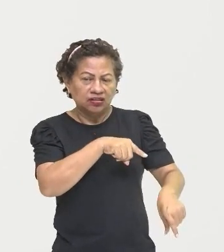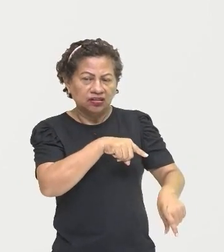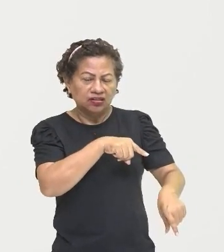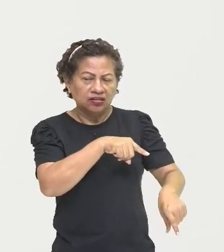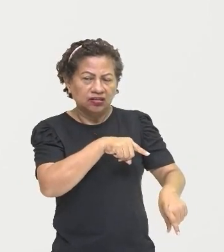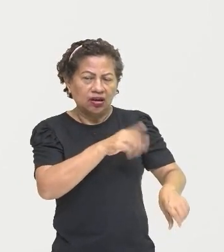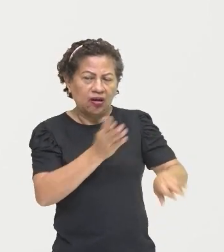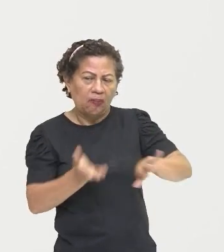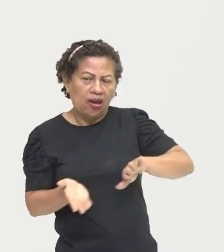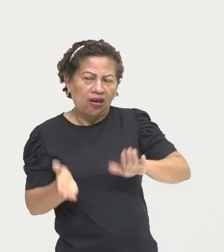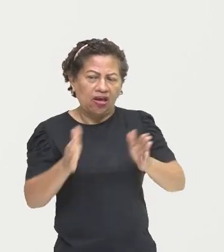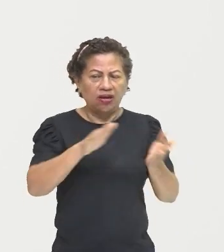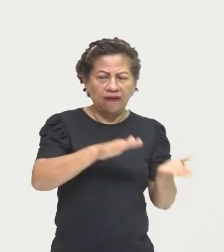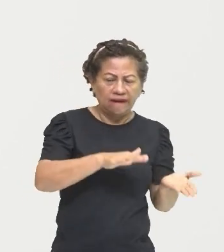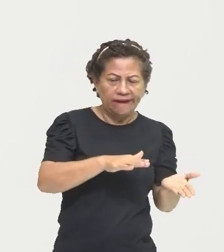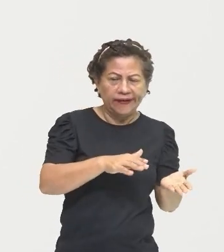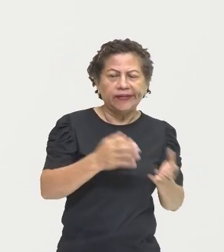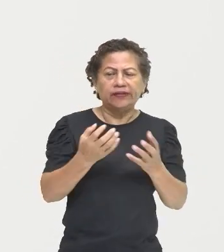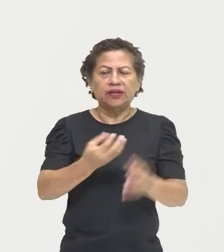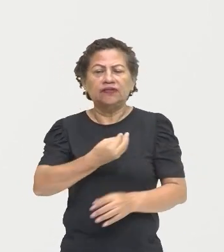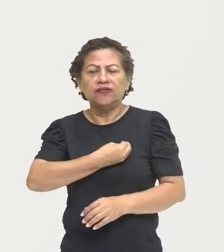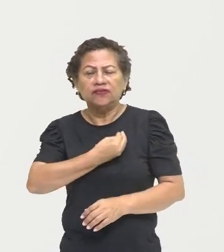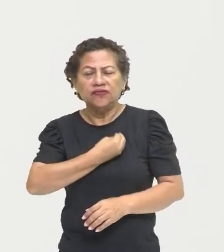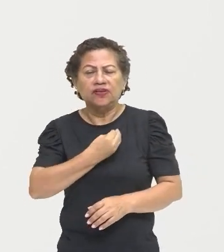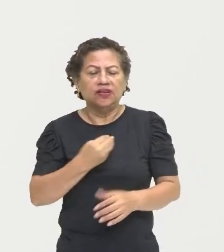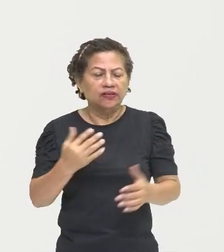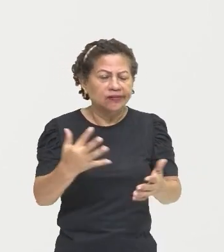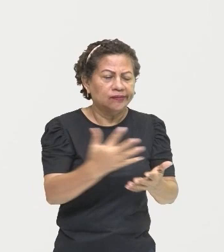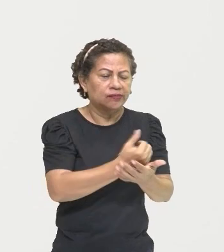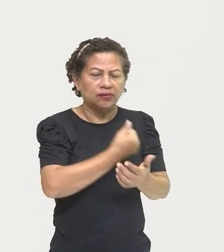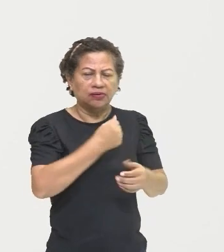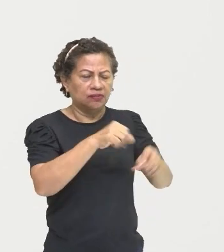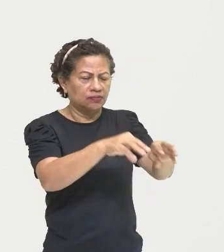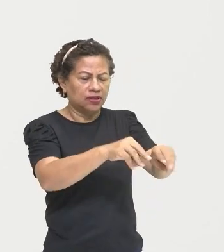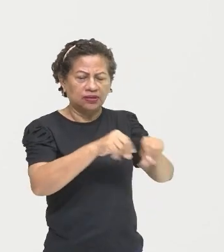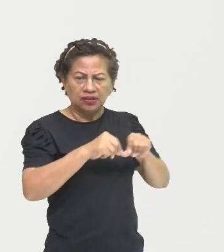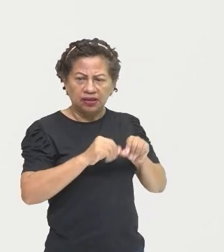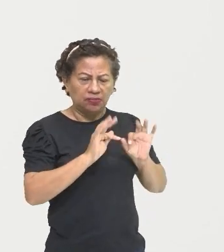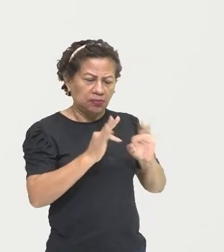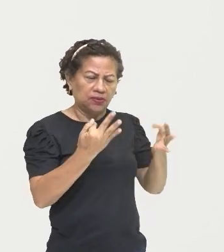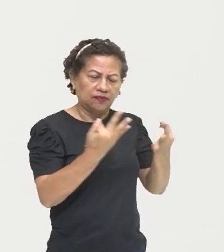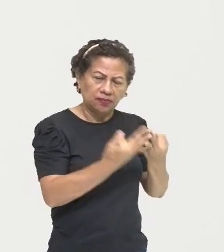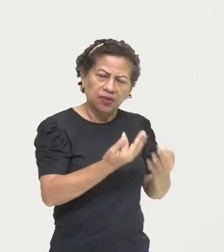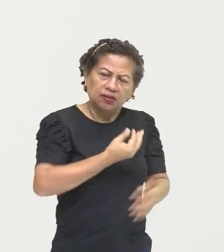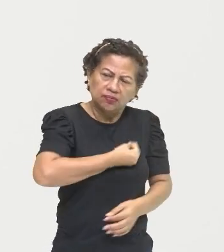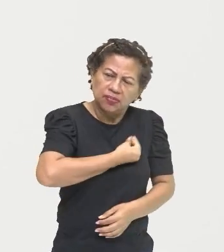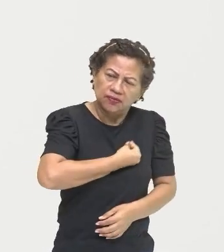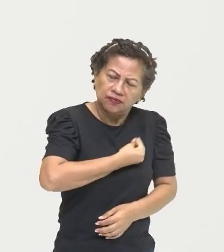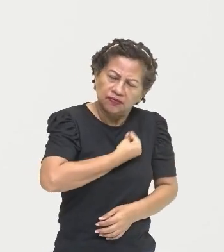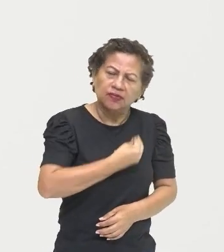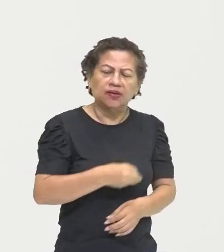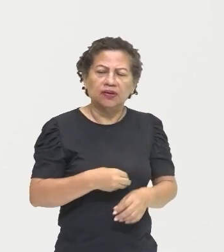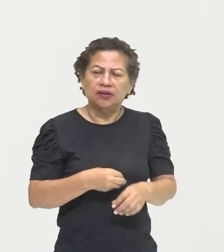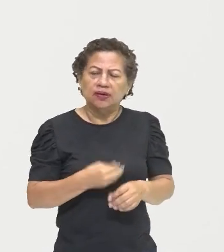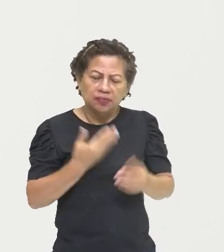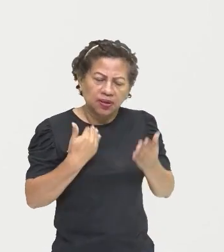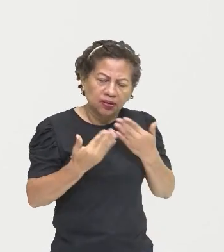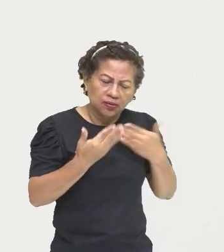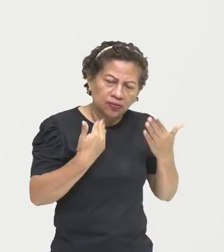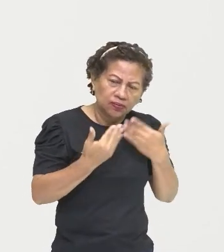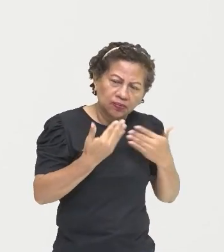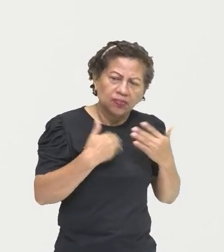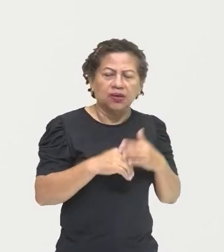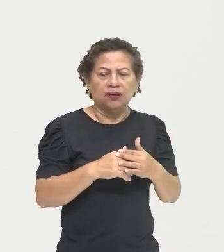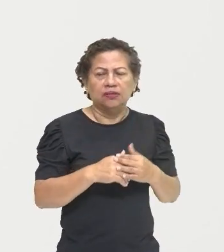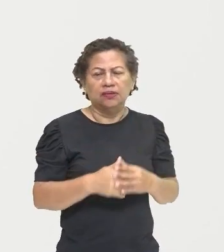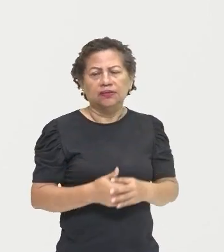direitos, pela garantia da sua sobrevivência, de um pedaço de chão para sobreviver, cultivar aquilo que ele precisa para se alimentar e para alimentar a sua